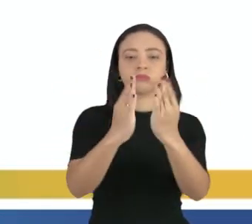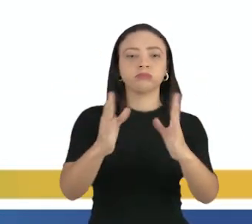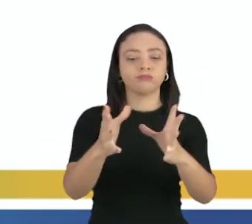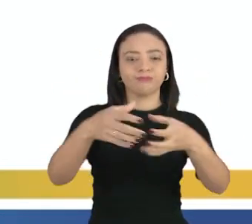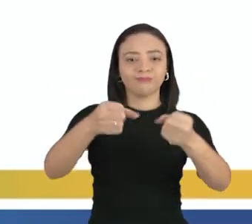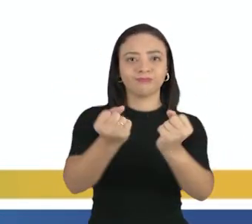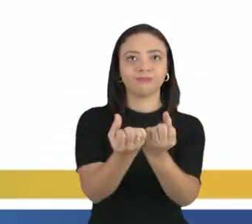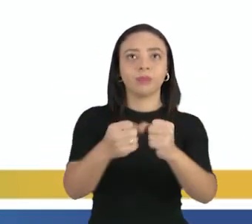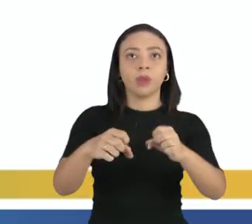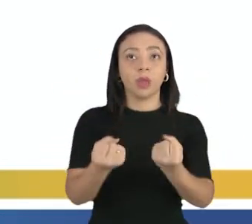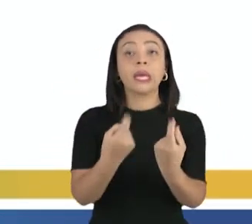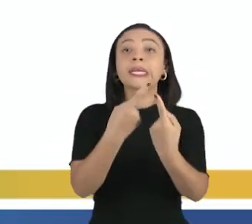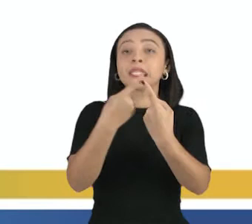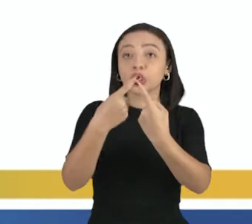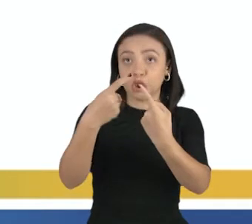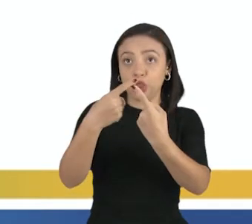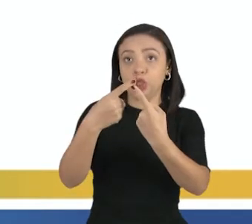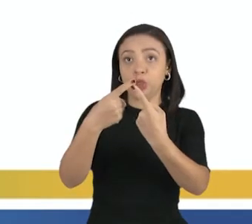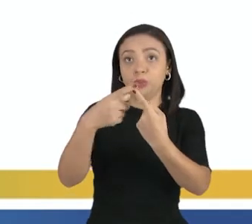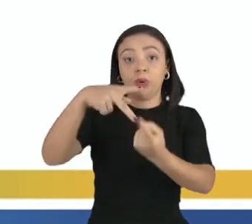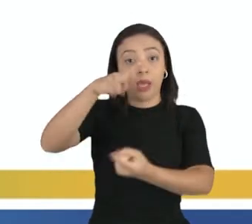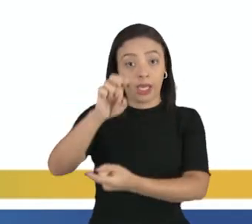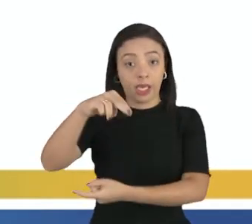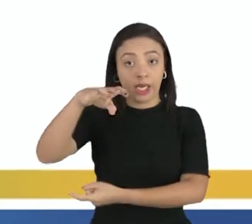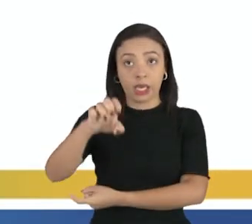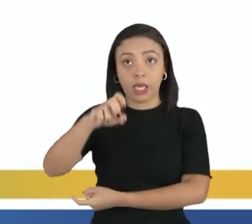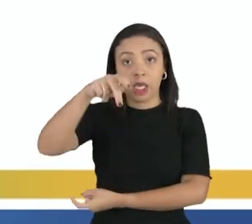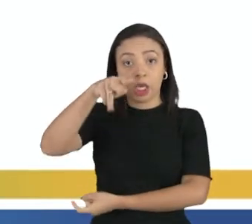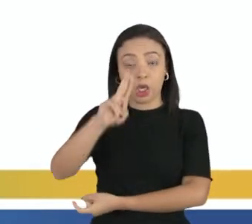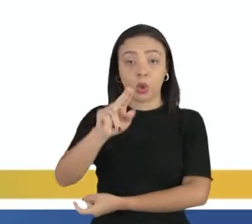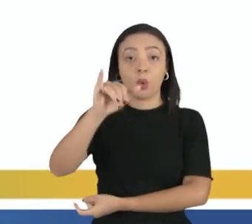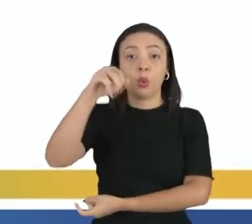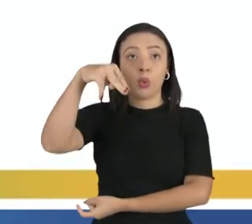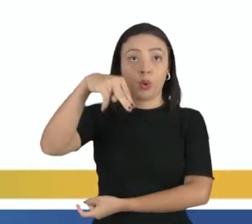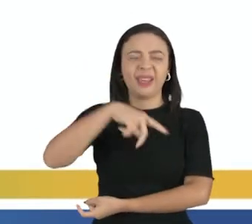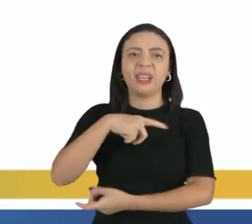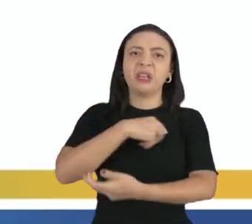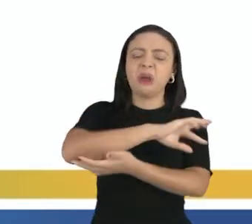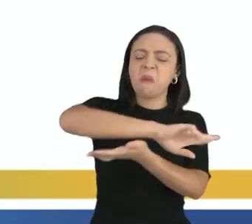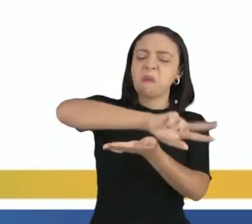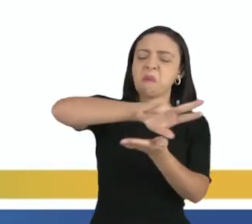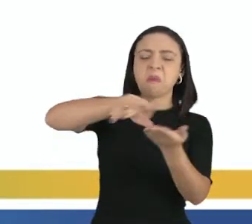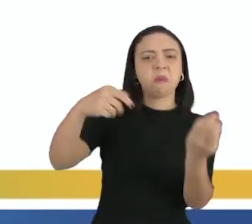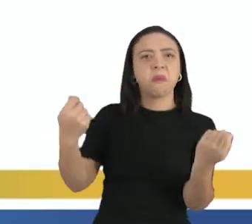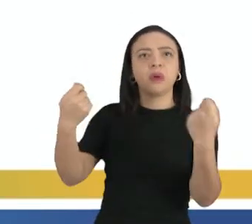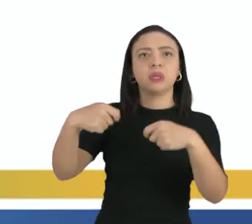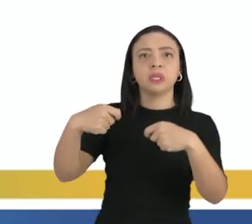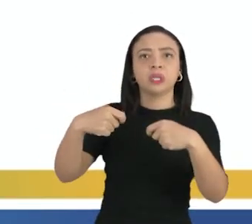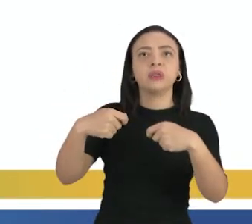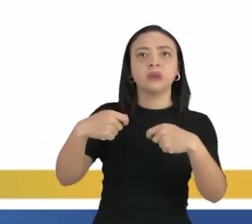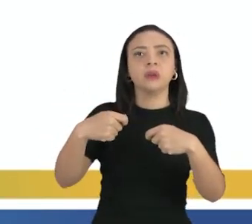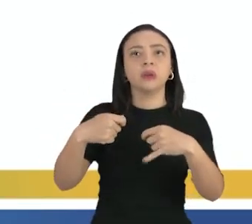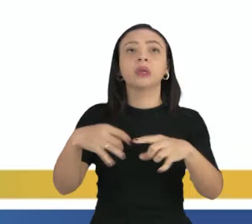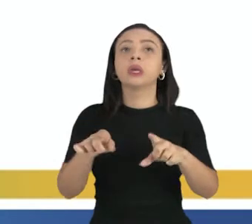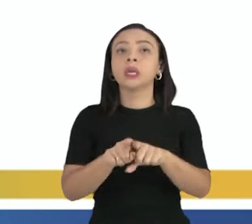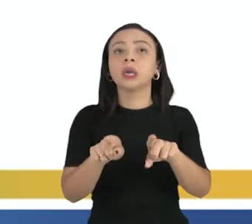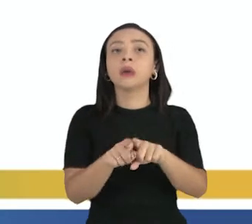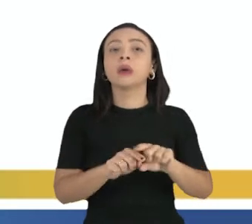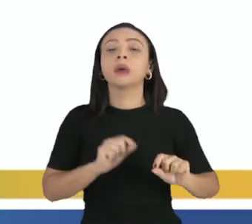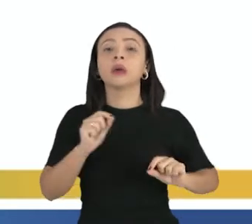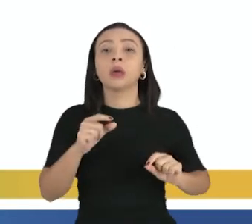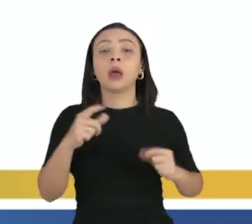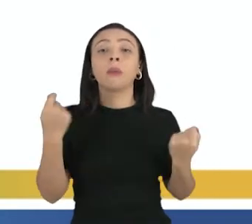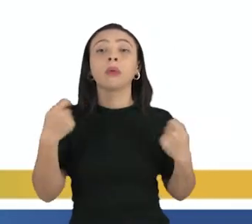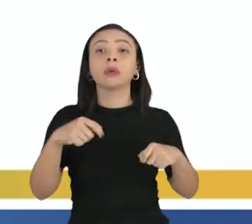estilo Quenecuim, ele contém uma variedade imensa de motivos e muitas vezes